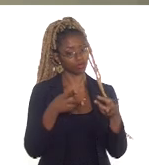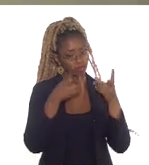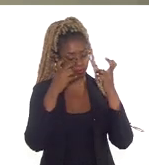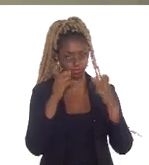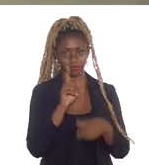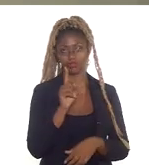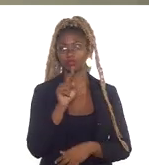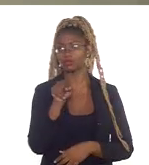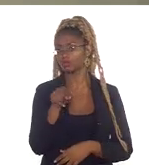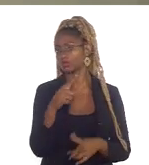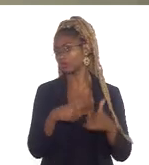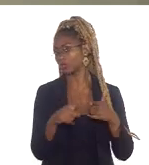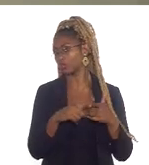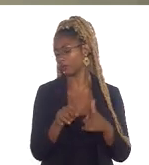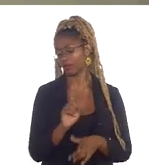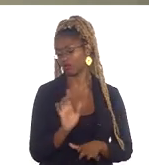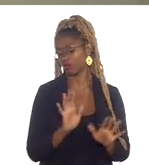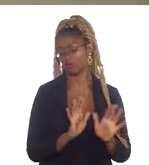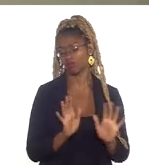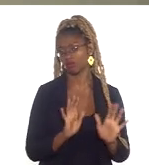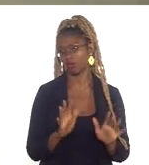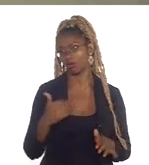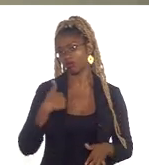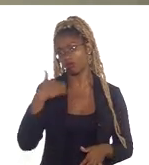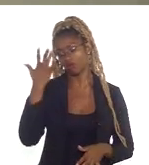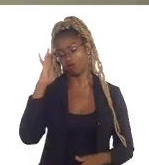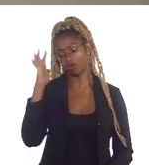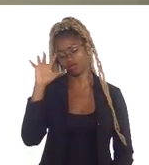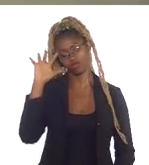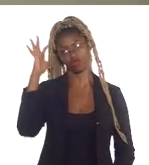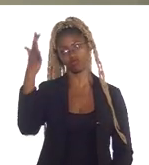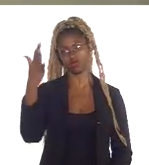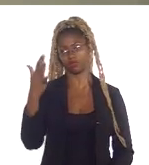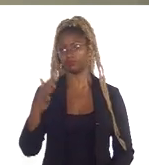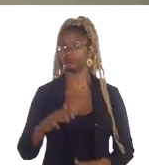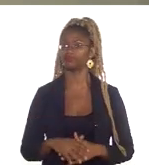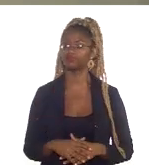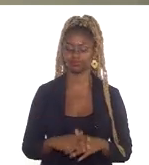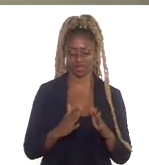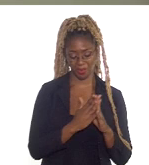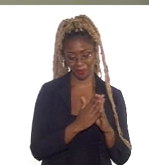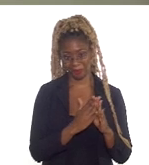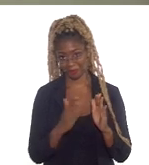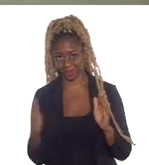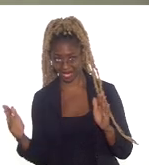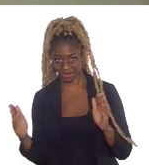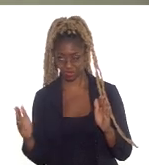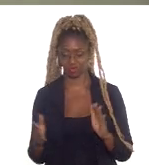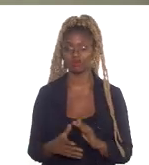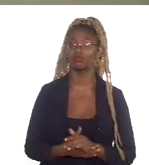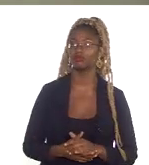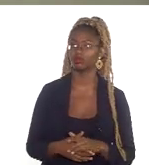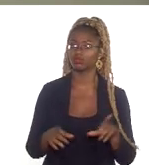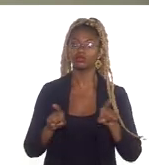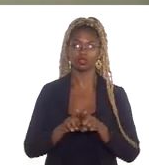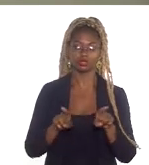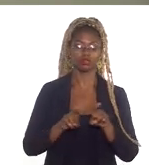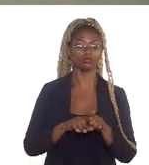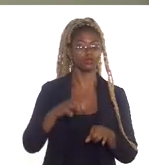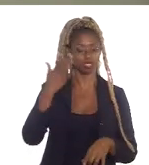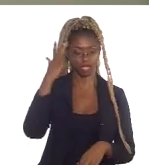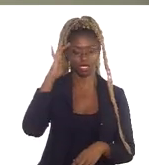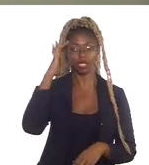como problema, eu vejo como solução. Quanto ao prazo, também acho